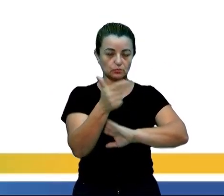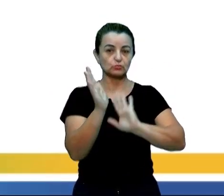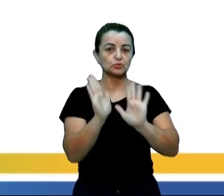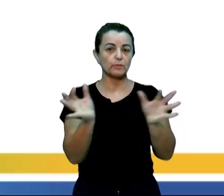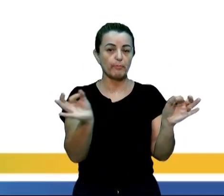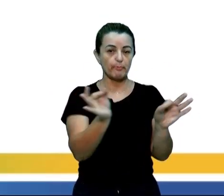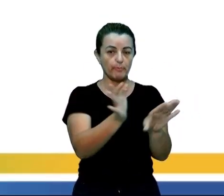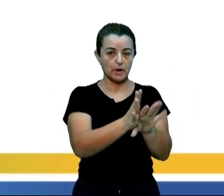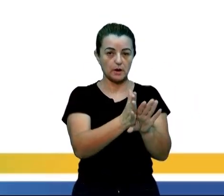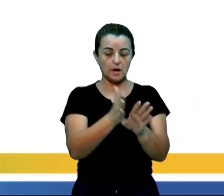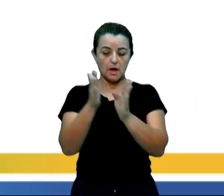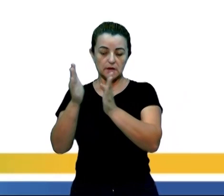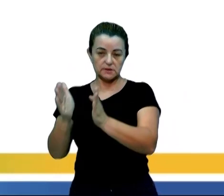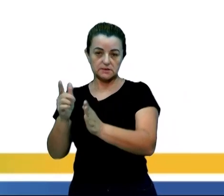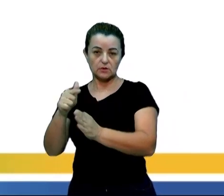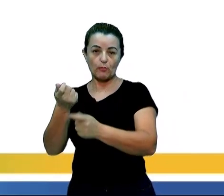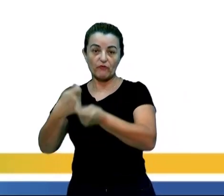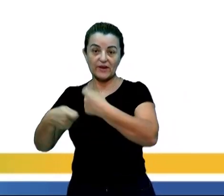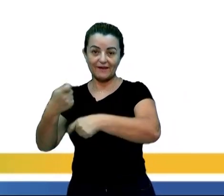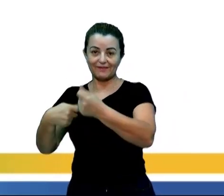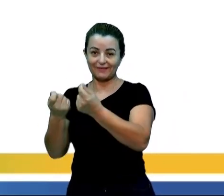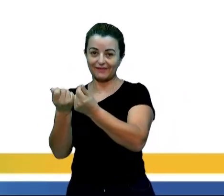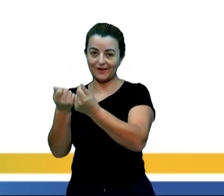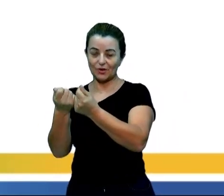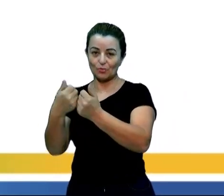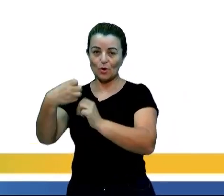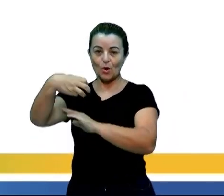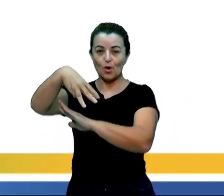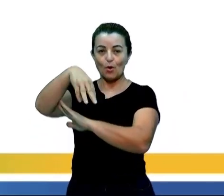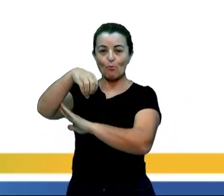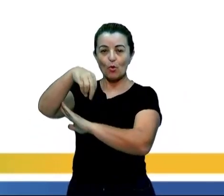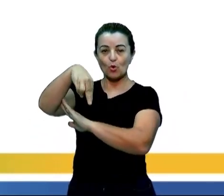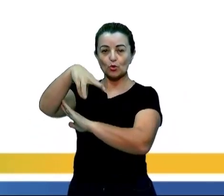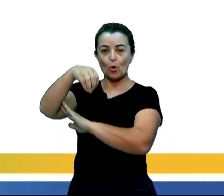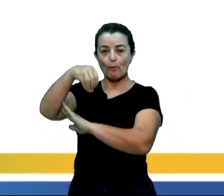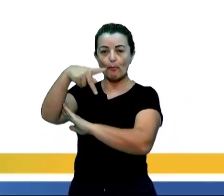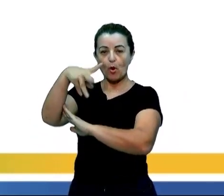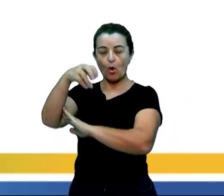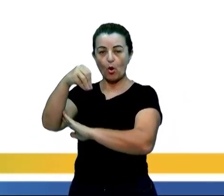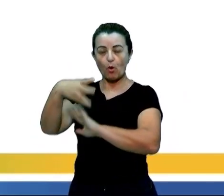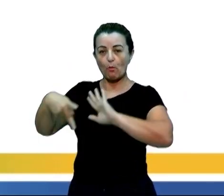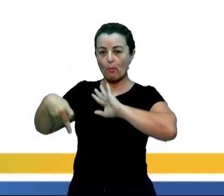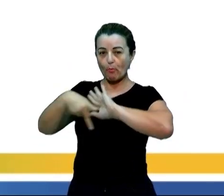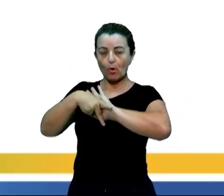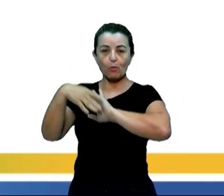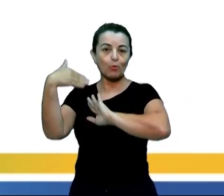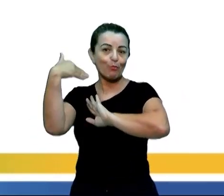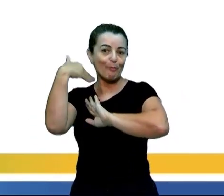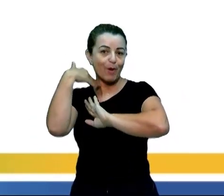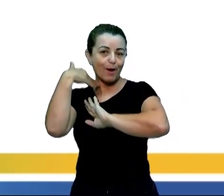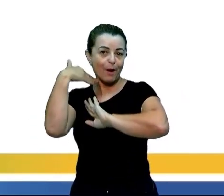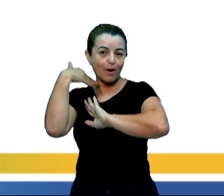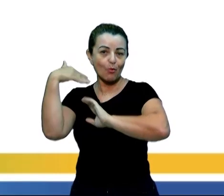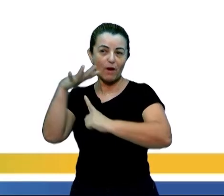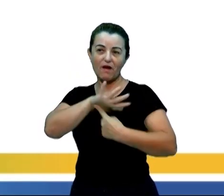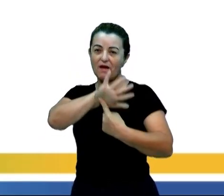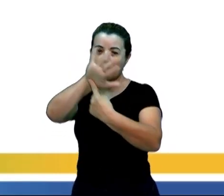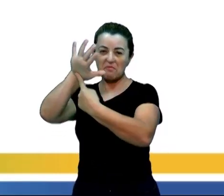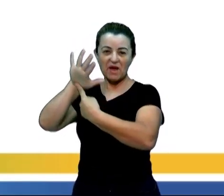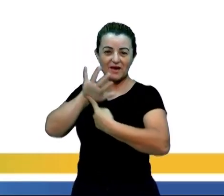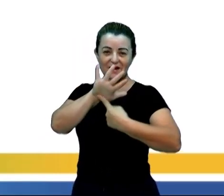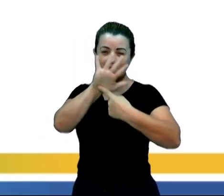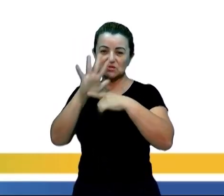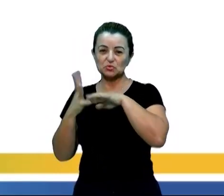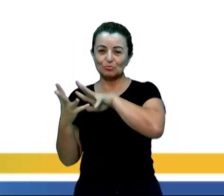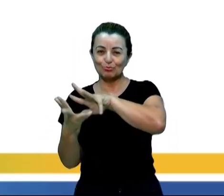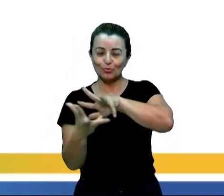ou monopolista, é a fase onde os bancos ganham a maior visibilidade, onde as multinacionais, aquelas